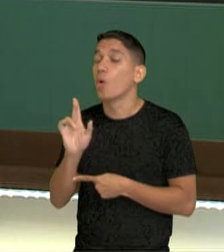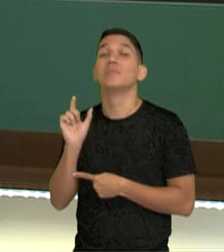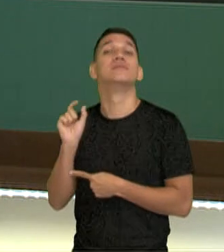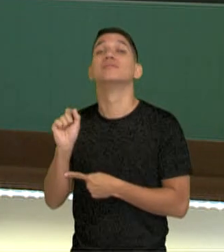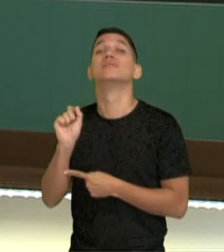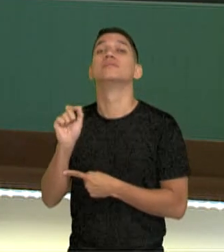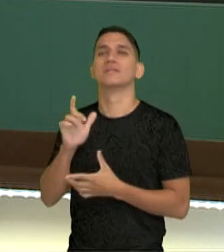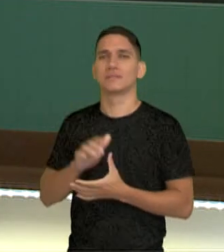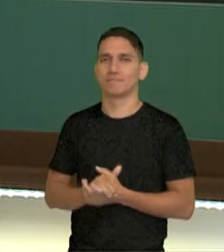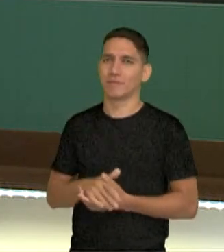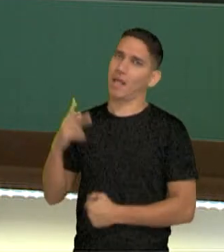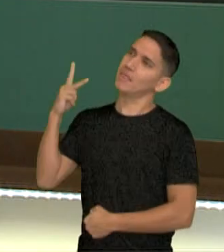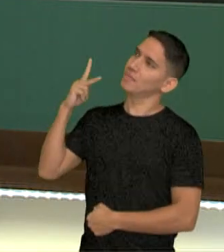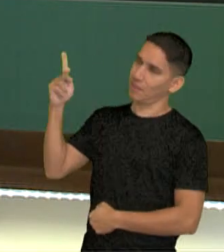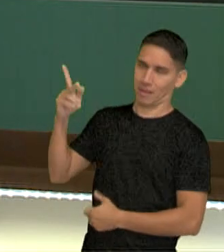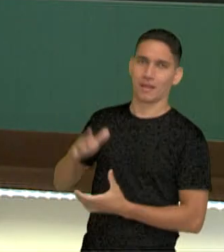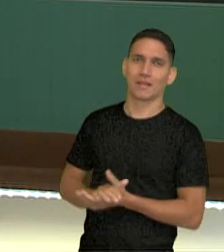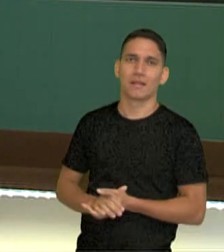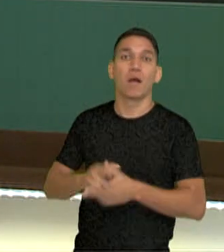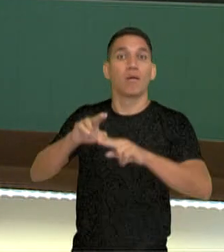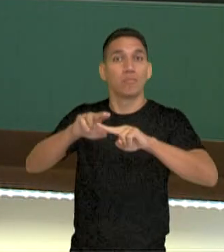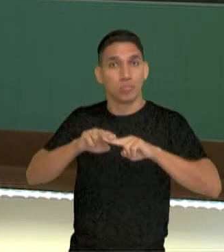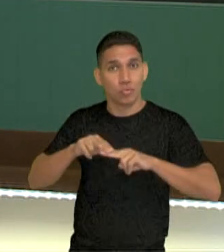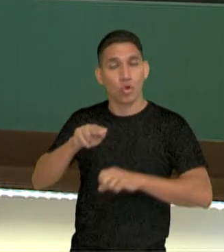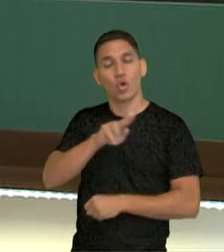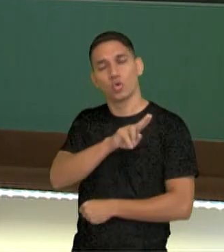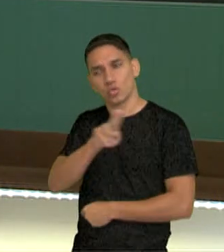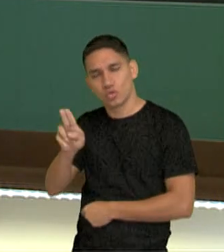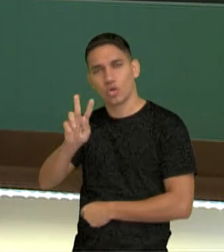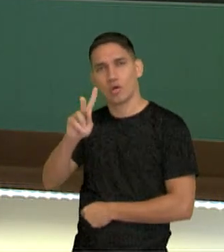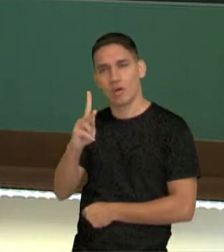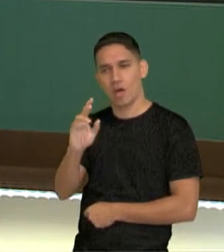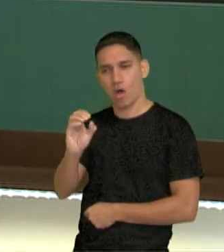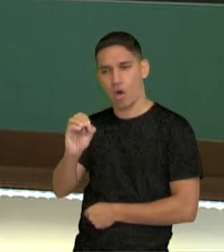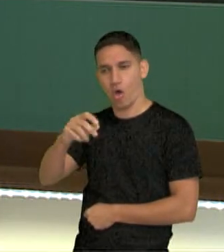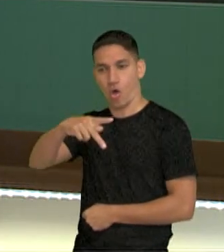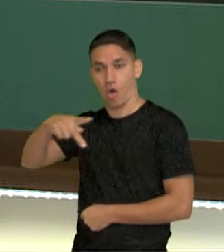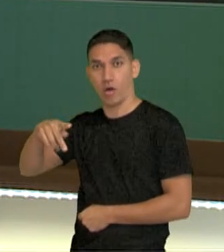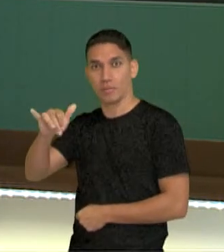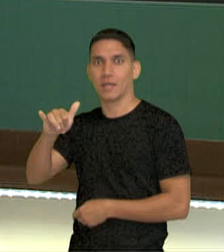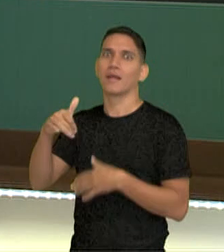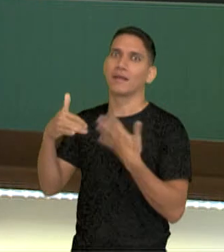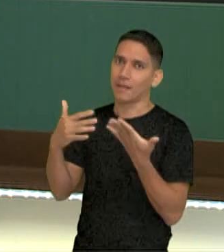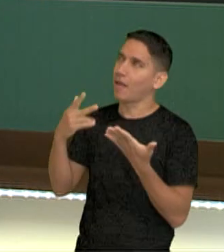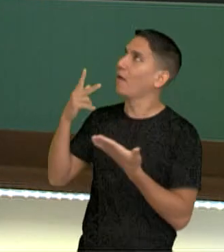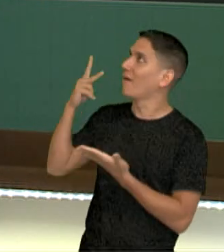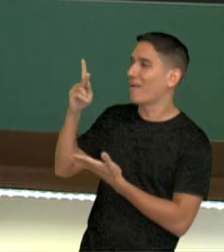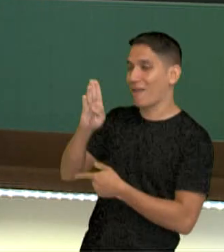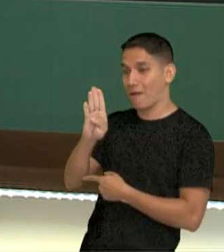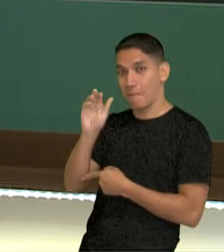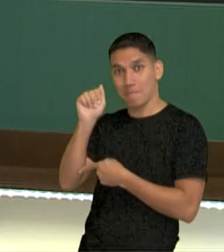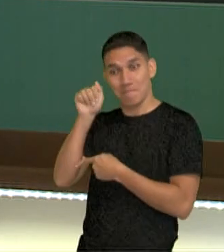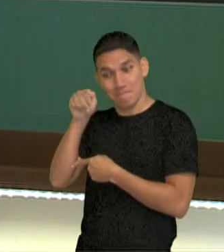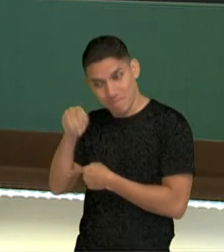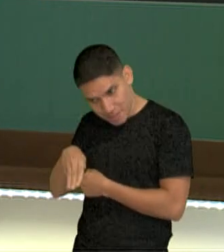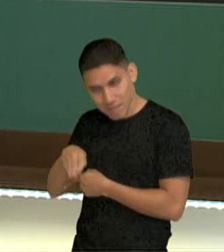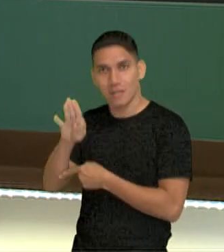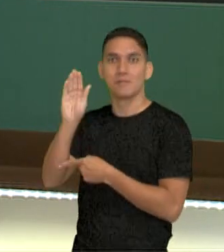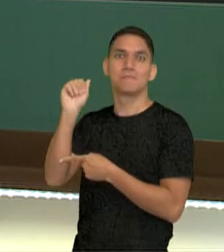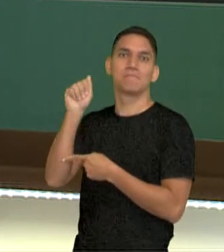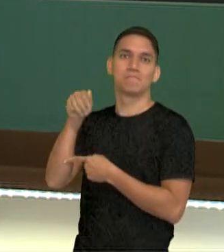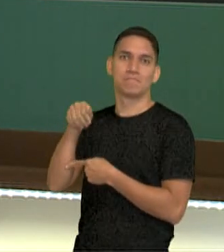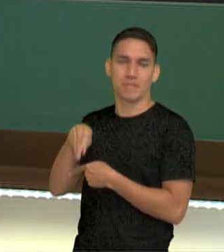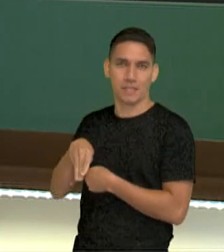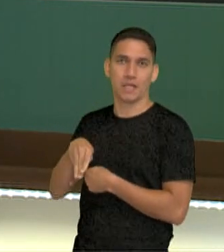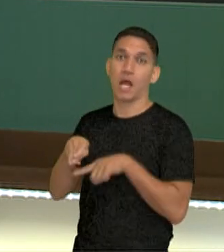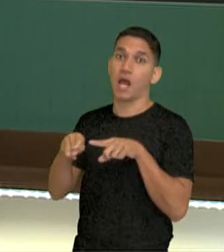nome dele. Então, its name is Hope. Bambam is Barney's. Aqui voltou o caso